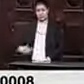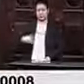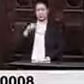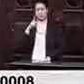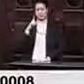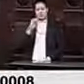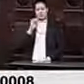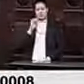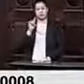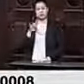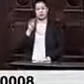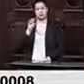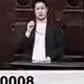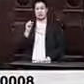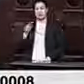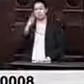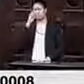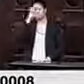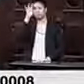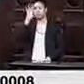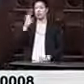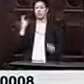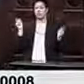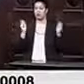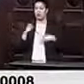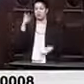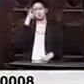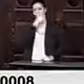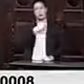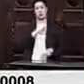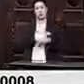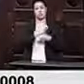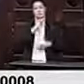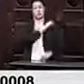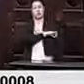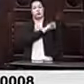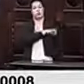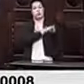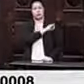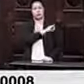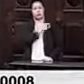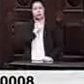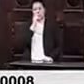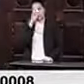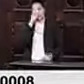na falsa busca de salvação das finanças do Estado.